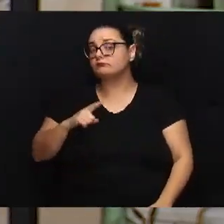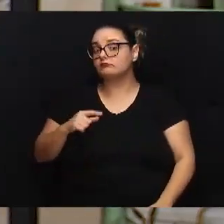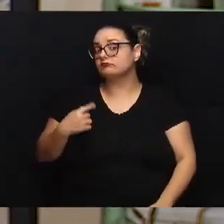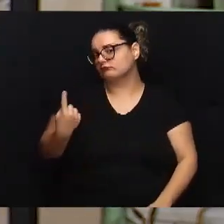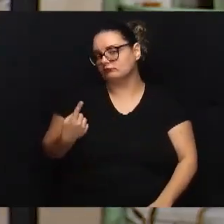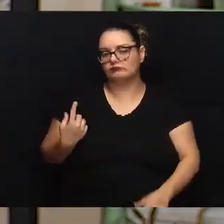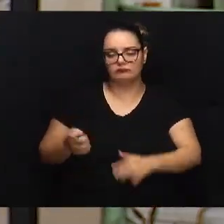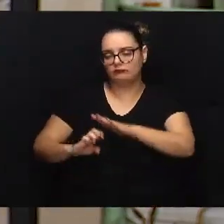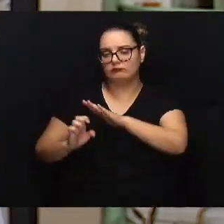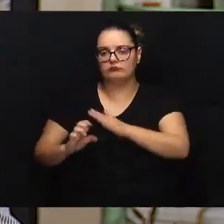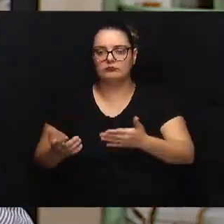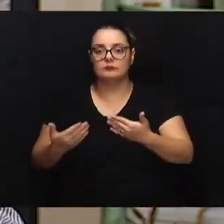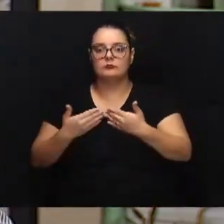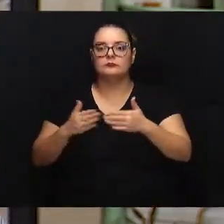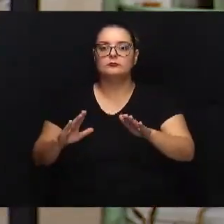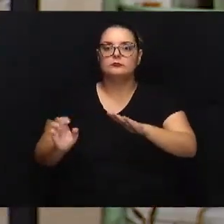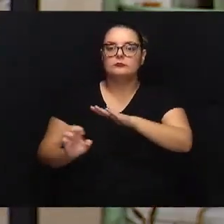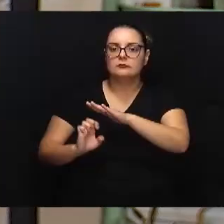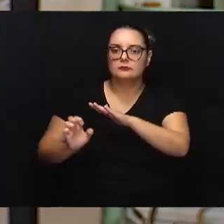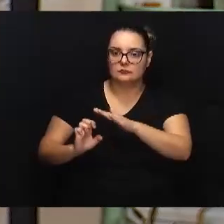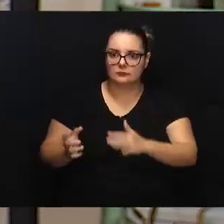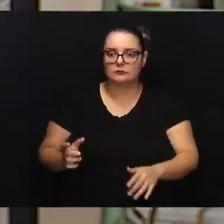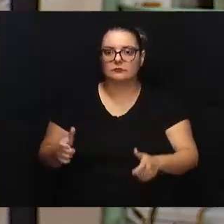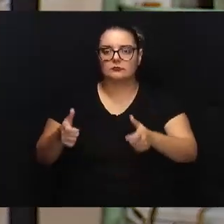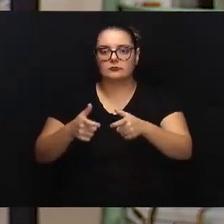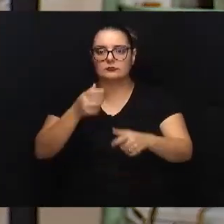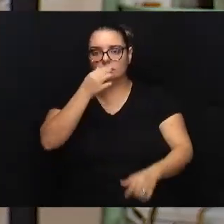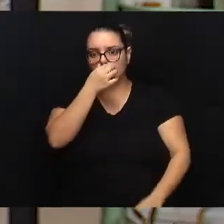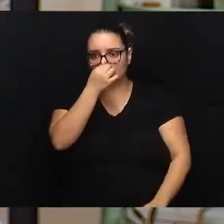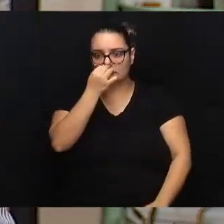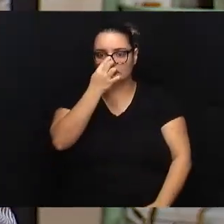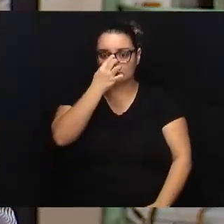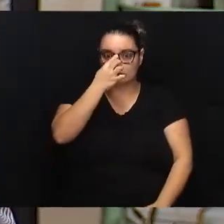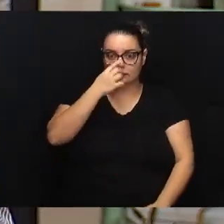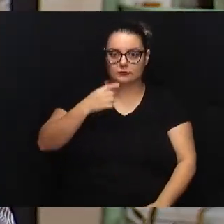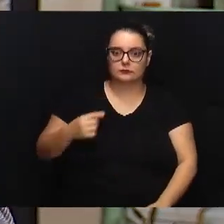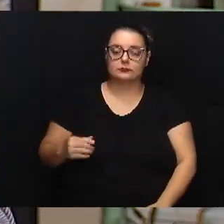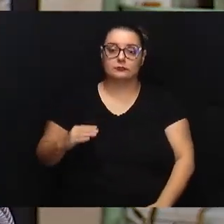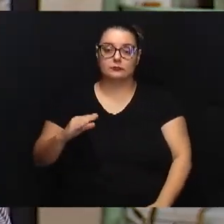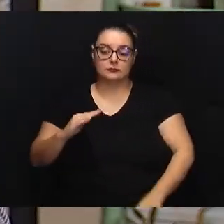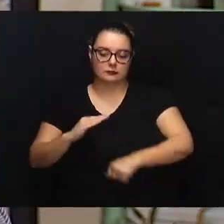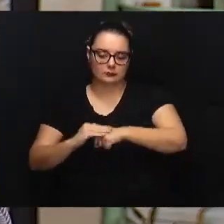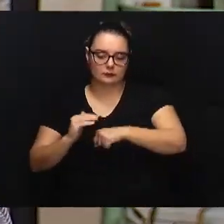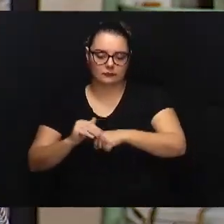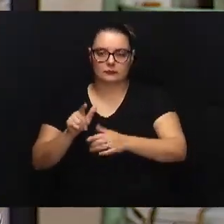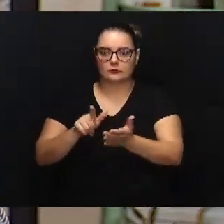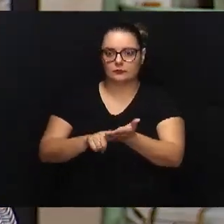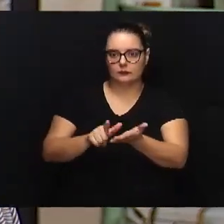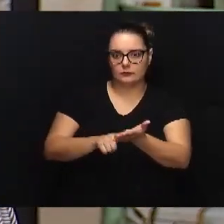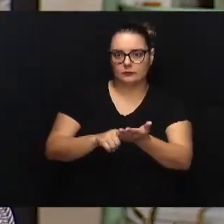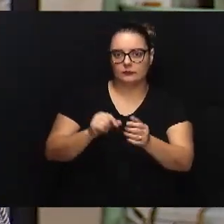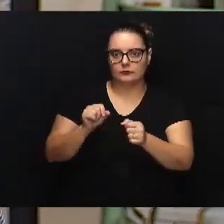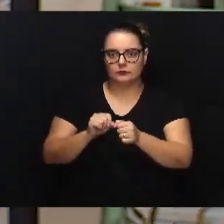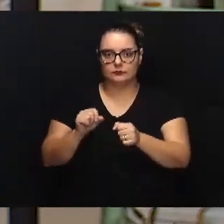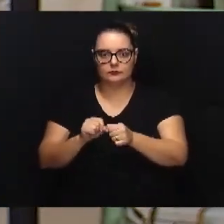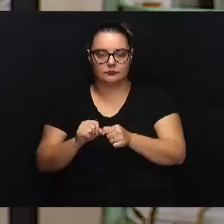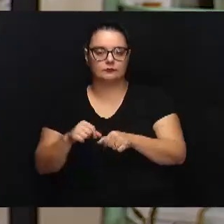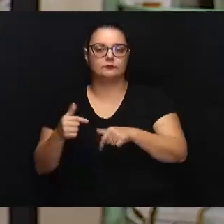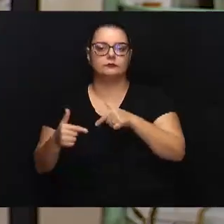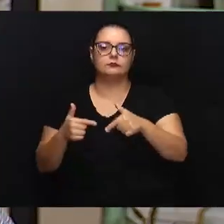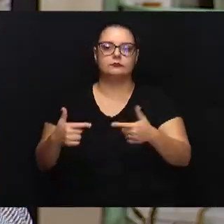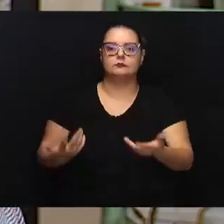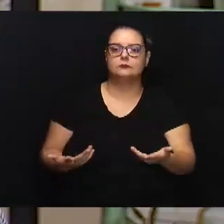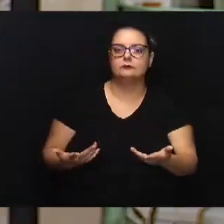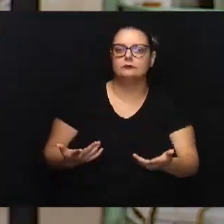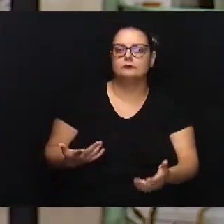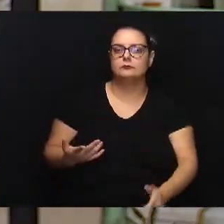abri uma empresa, uma pequena empresa que chamava Carim Papel. E eu trabalhava mais com